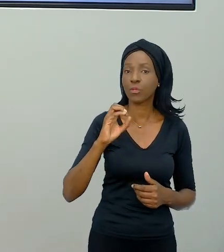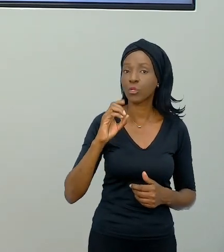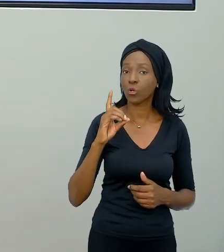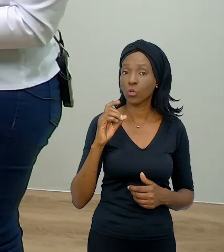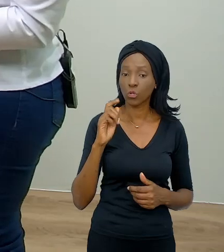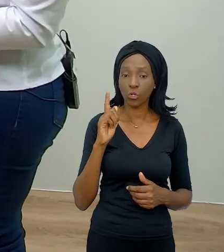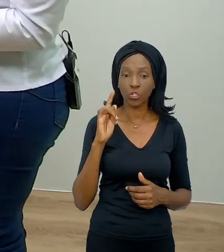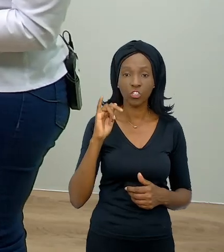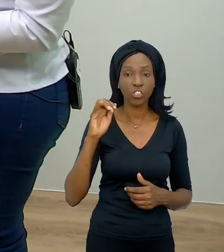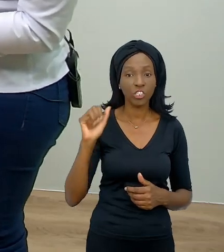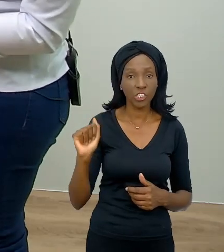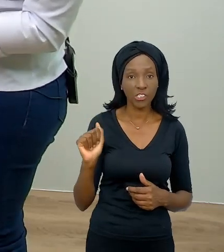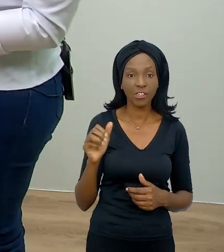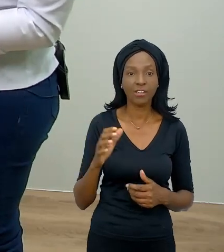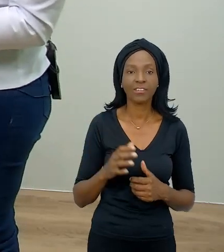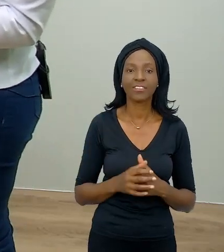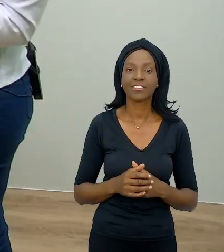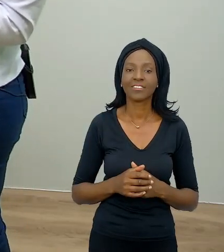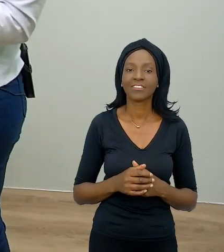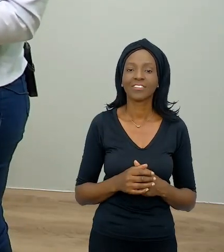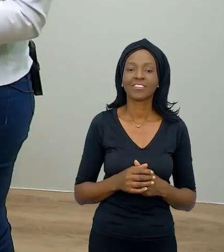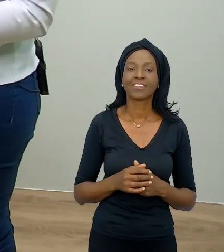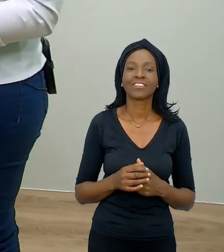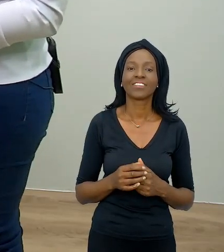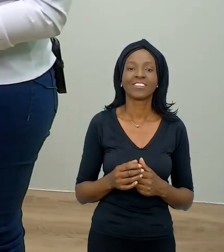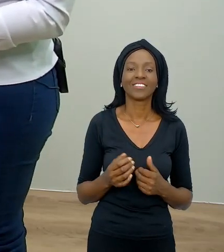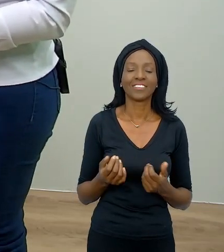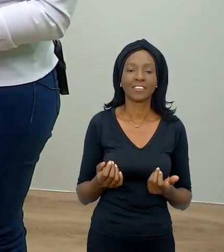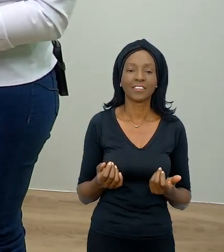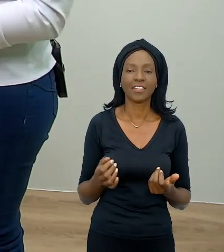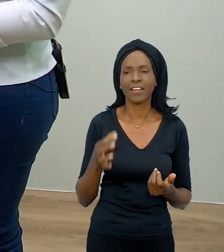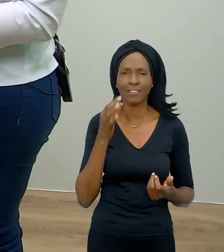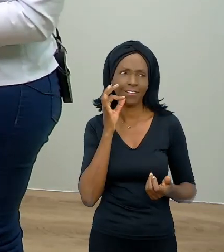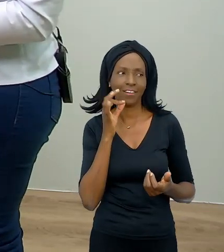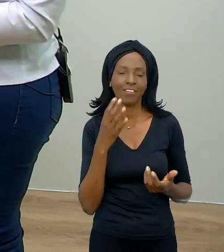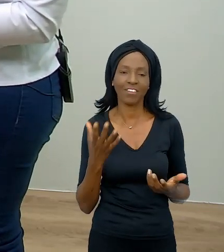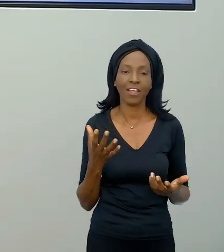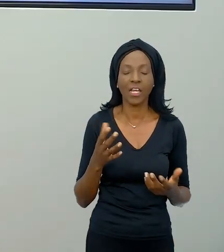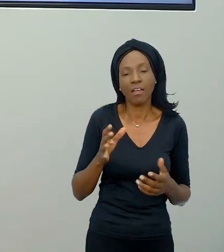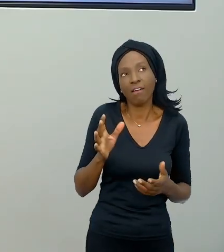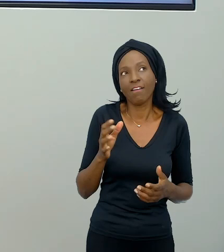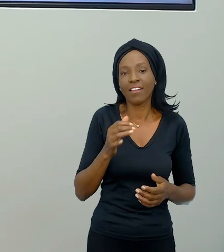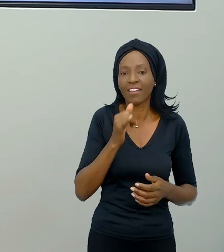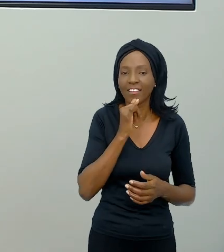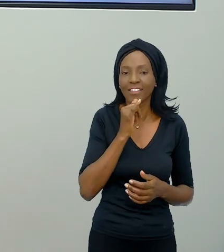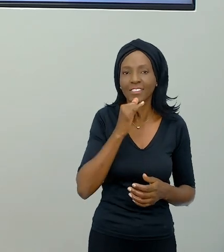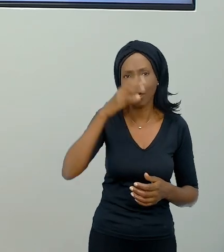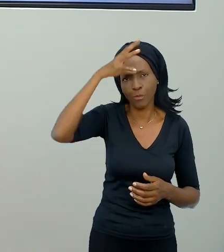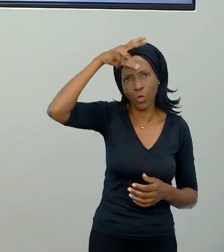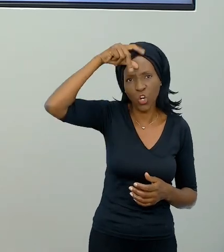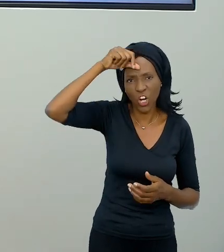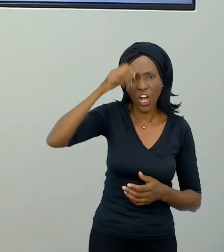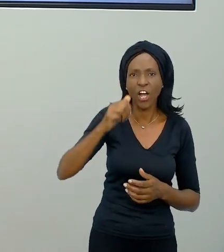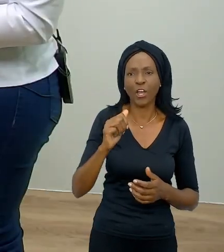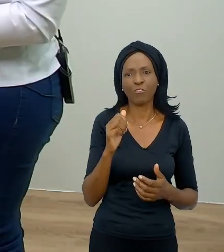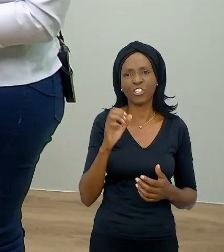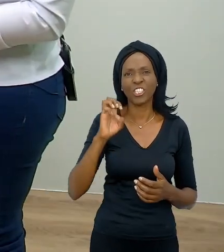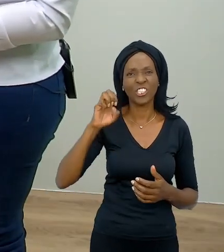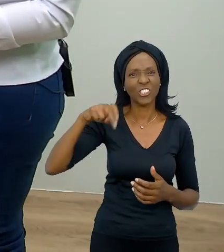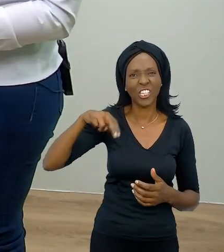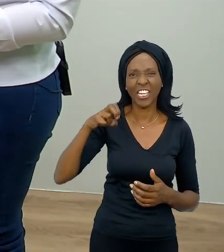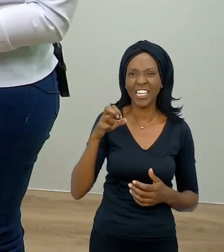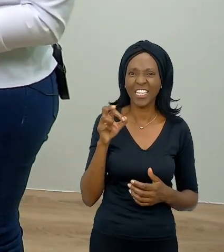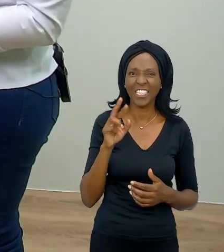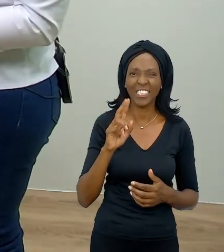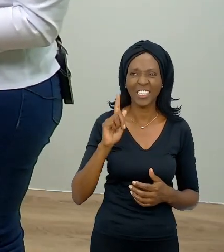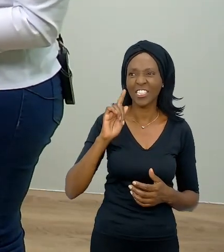sejam alimentos... Não pode só tomar café. Exato, não é para o aluno ficar levando, por exemplo, refrigerante, energético, não é nada disso. Não pode. É